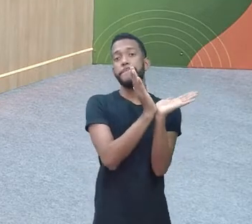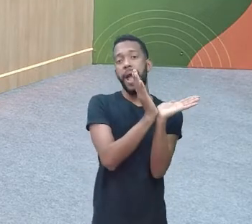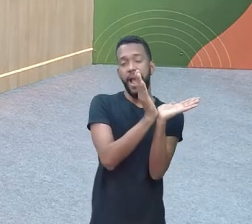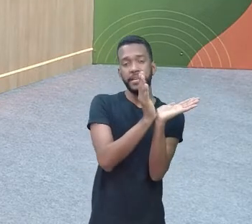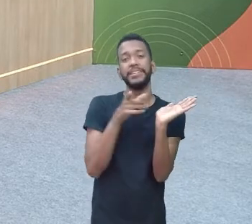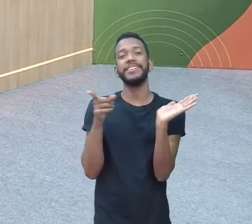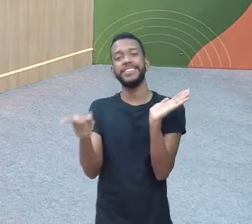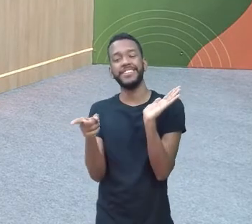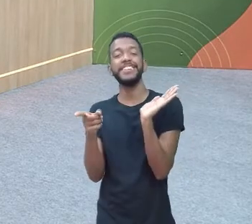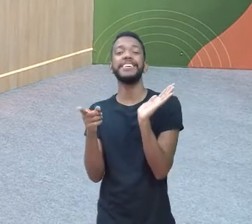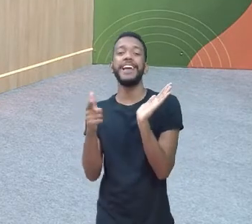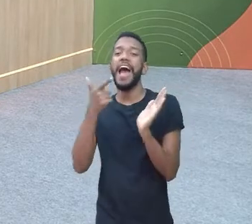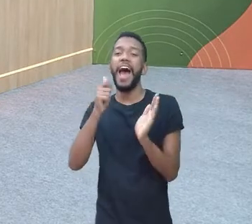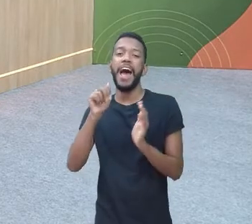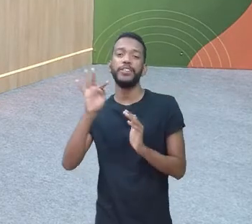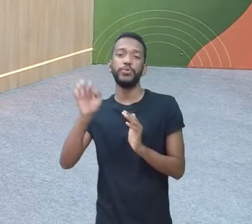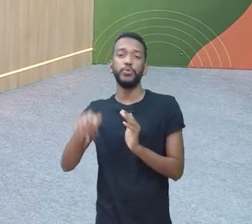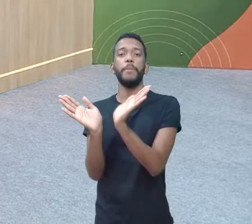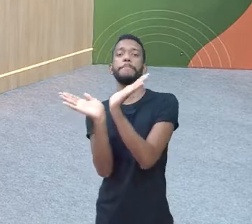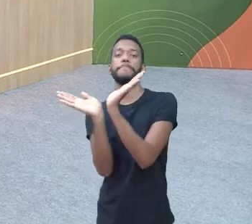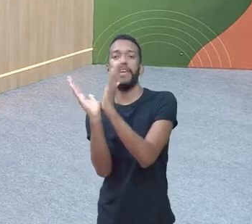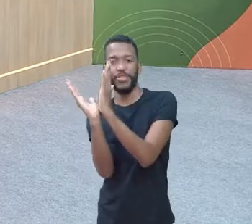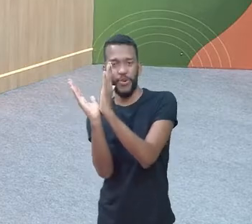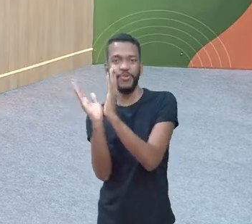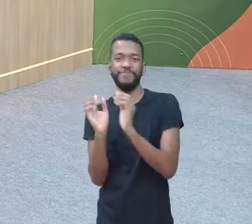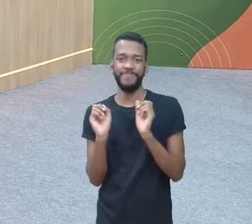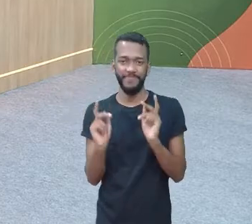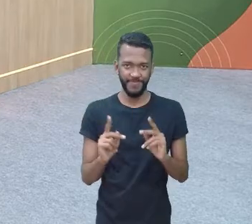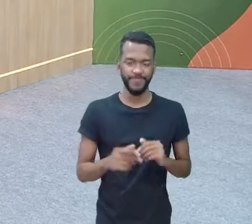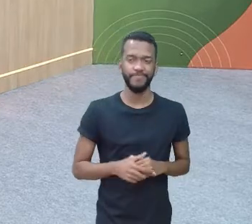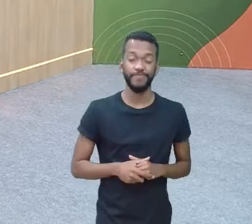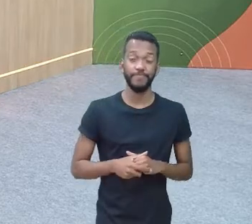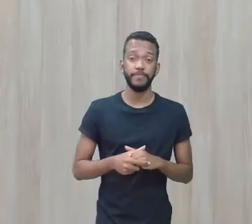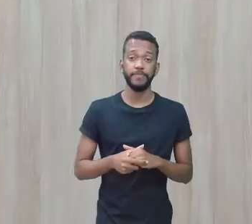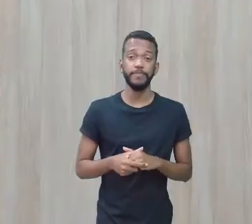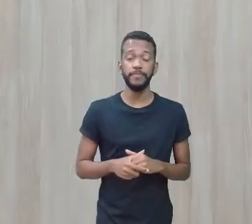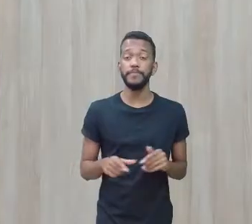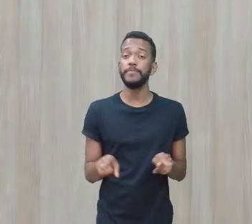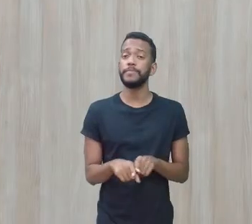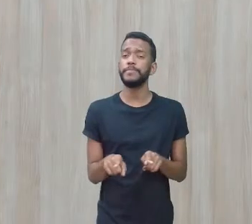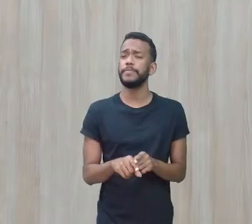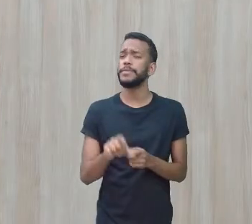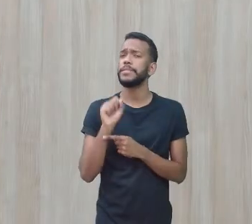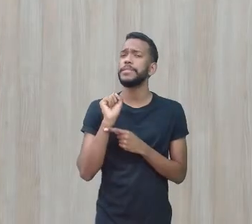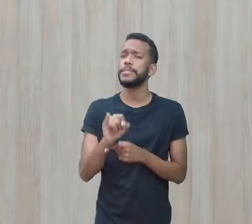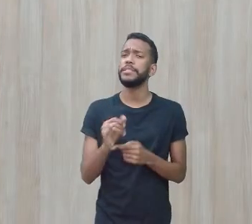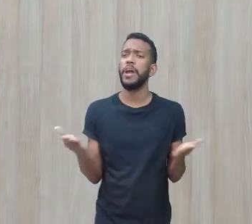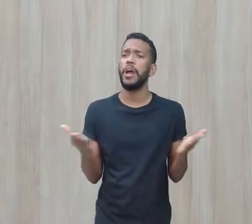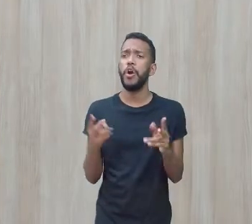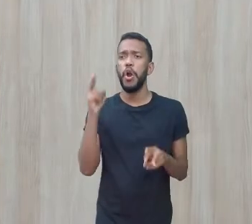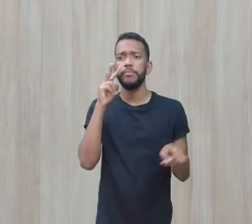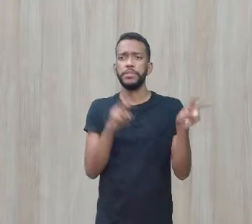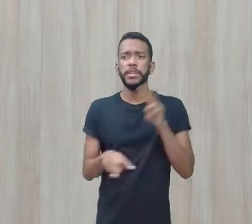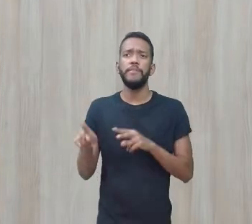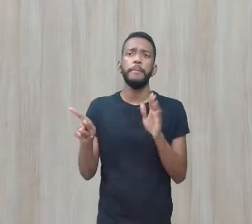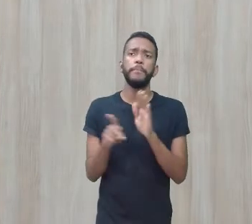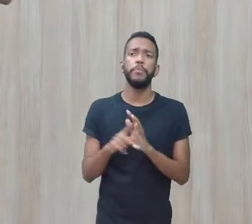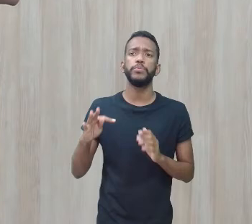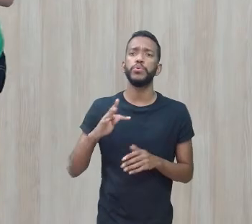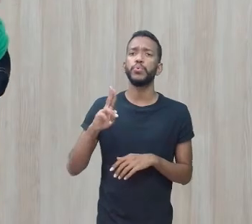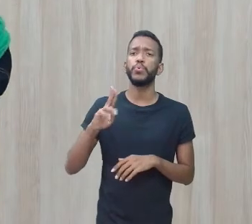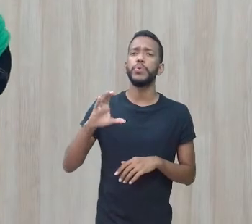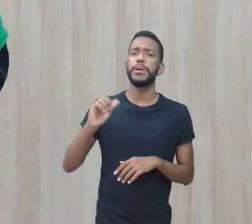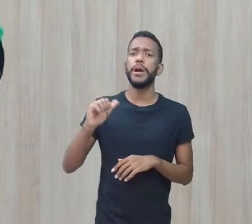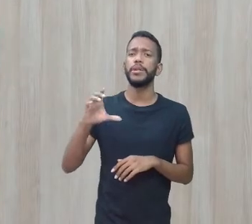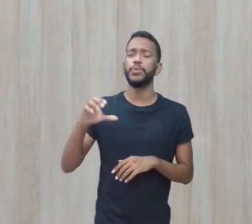ser maiores do que a parte de atum, tá certo? E se a gente fosse observar agora o cenário do tucaninho? O